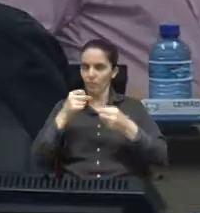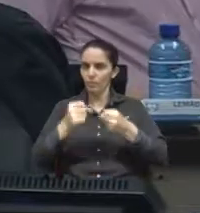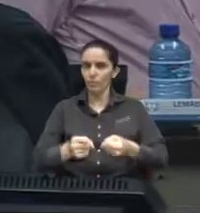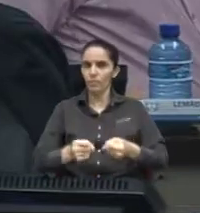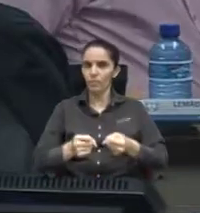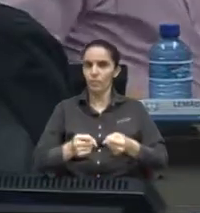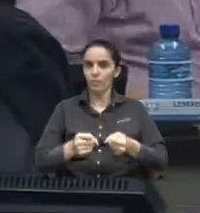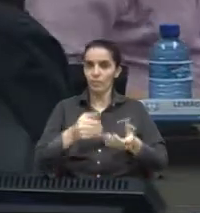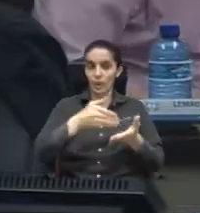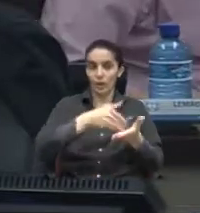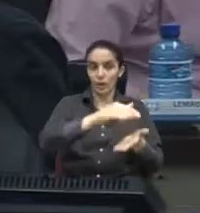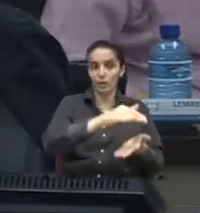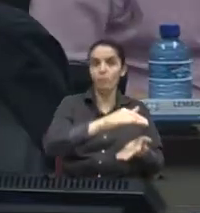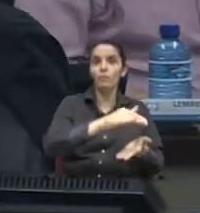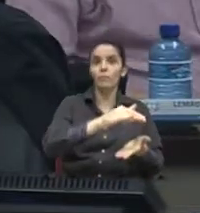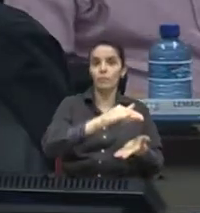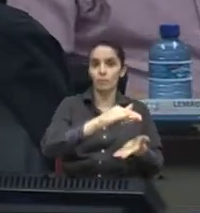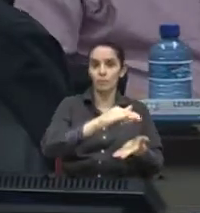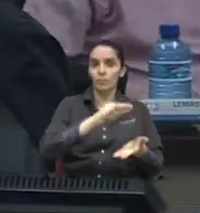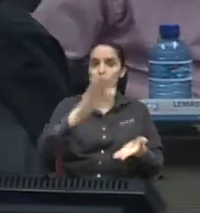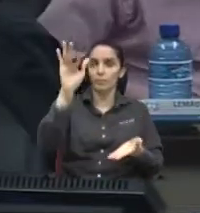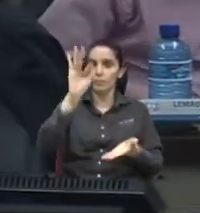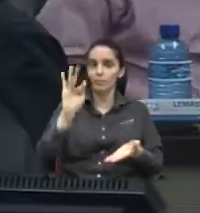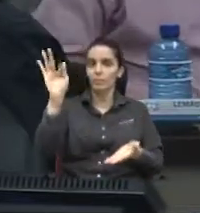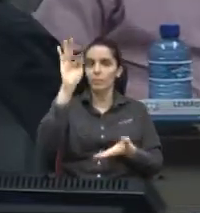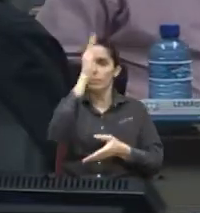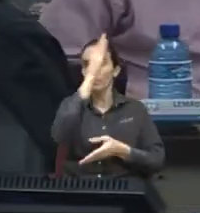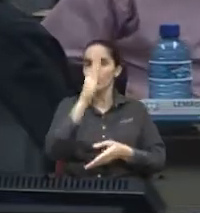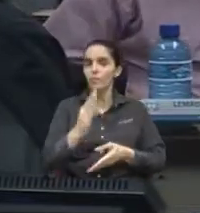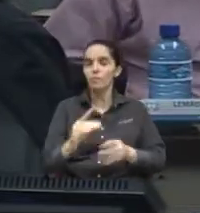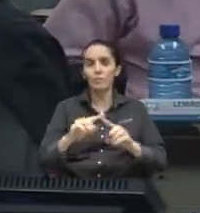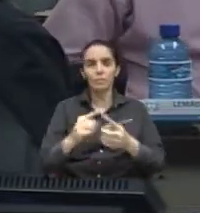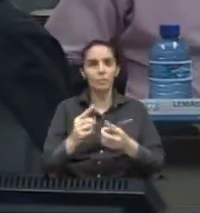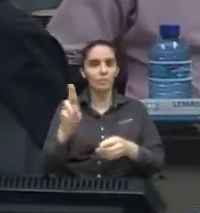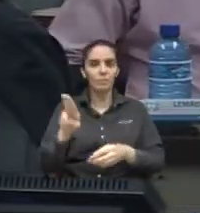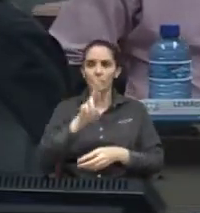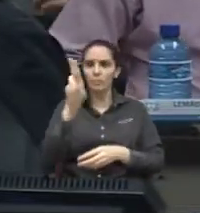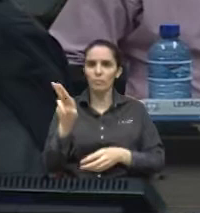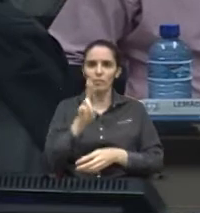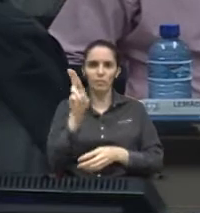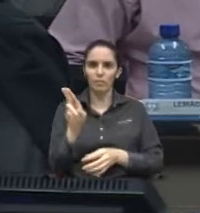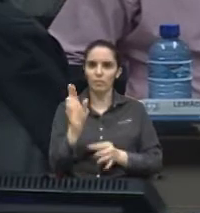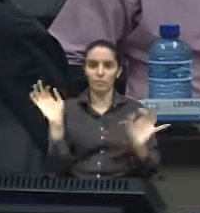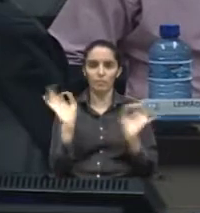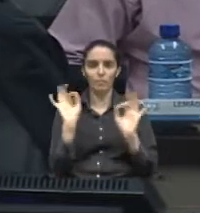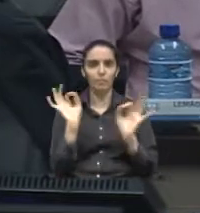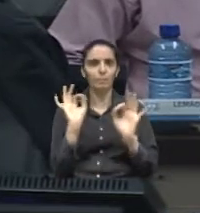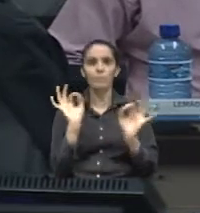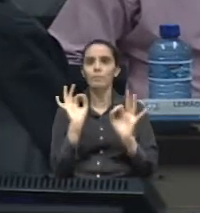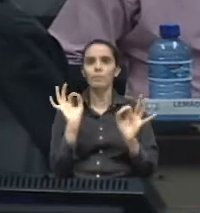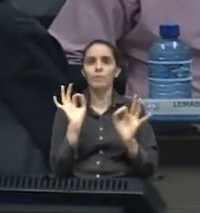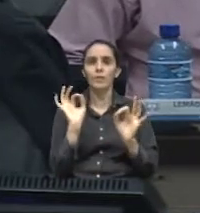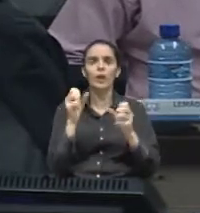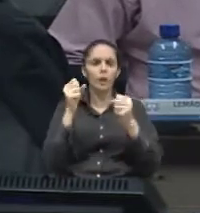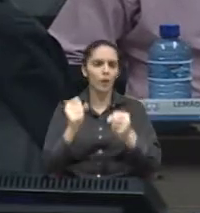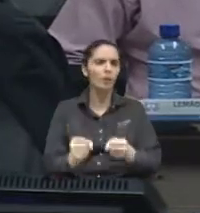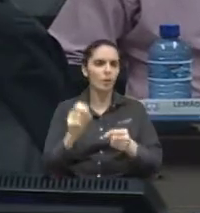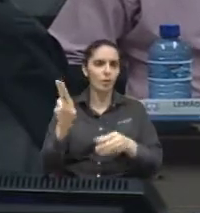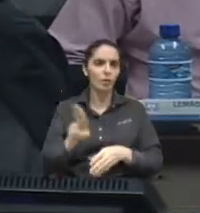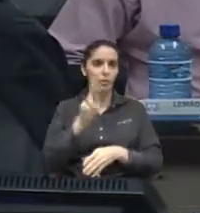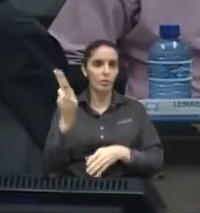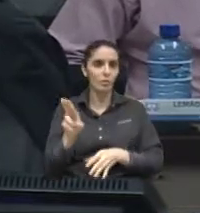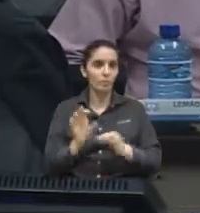perder as terras para a União, mas elas não seriam utilizadas para ocupação. Elas poderiam ser utilizadas para